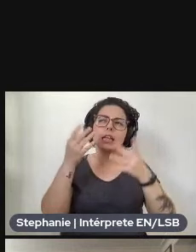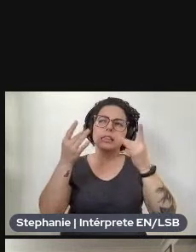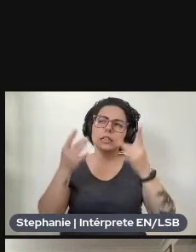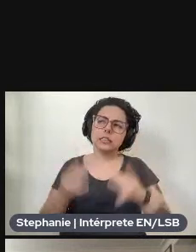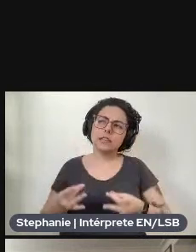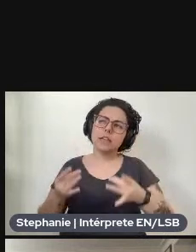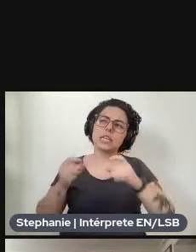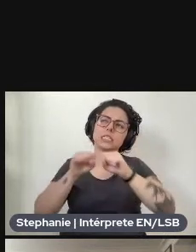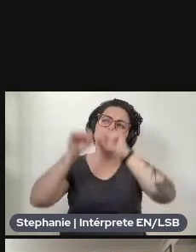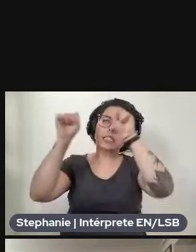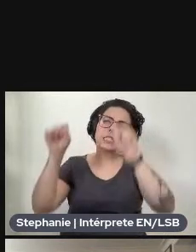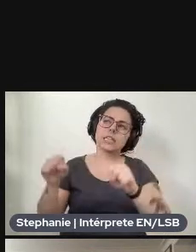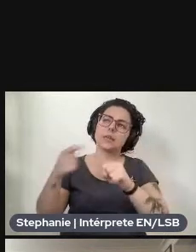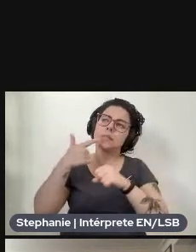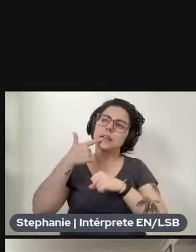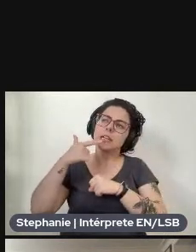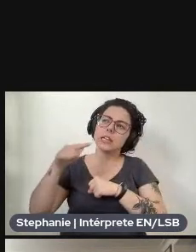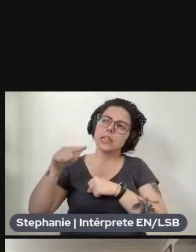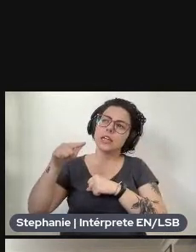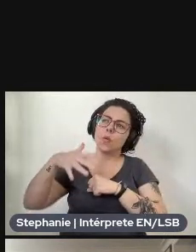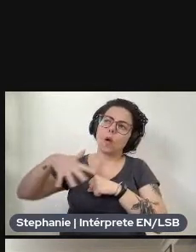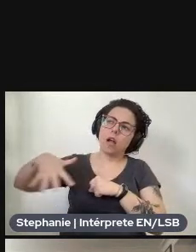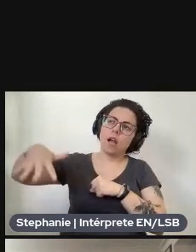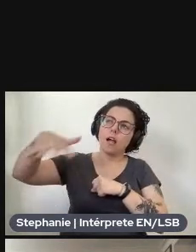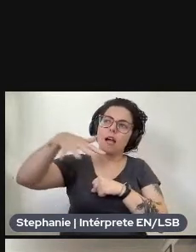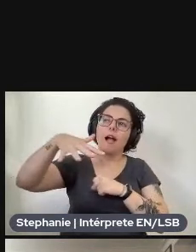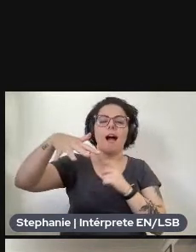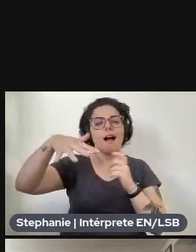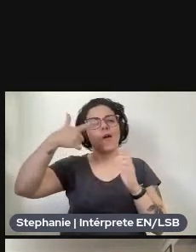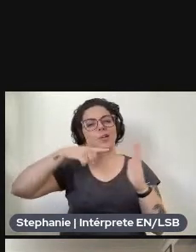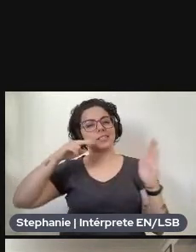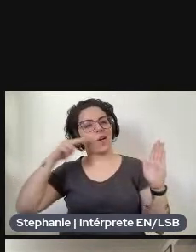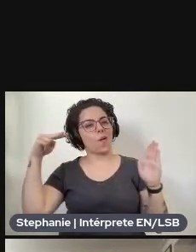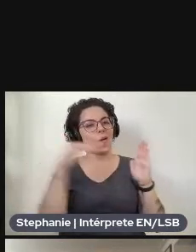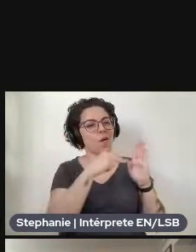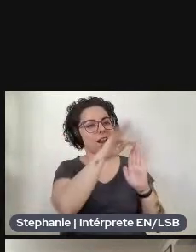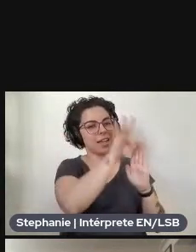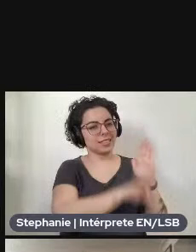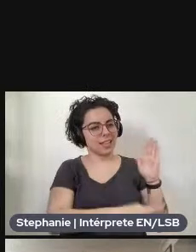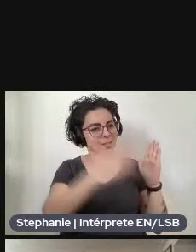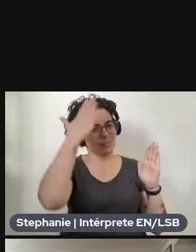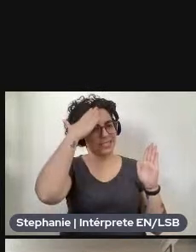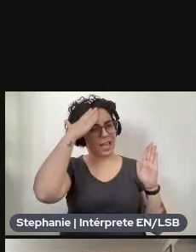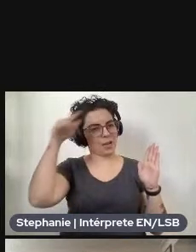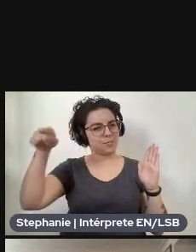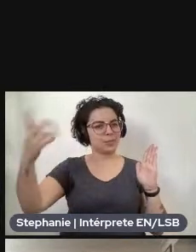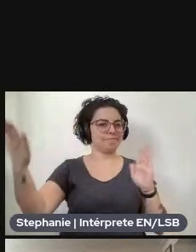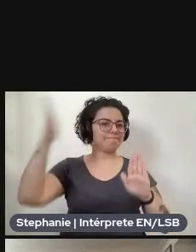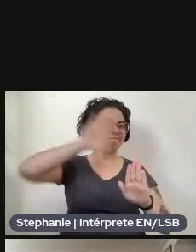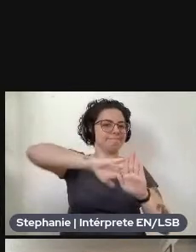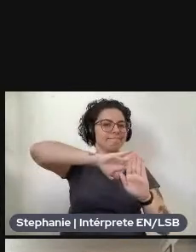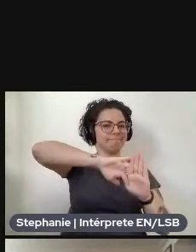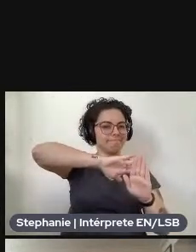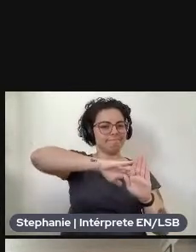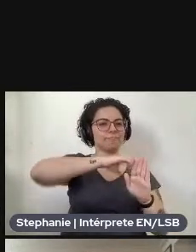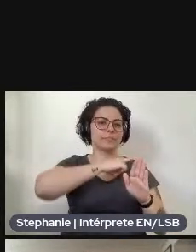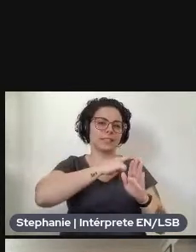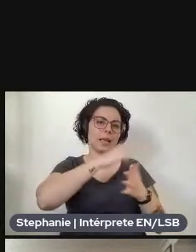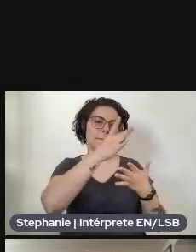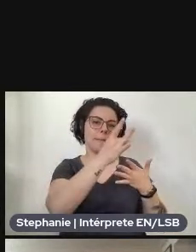decorre da possibilidade que eu tenho de olhar para os textos e os